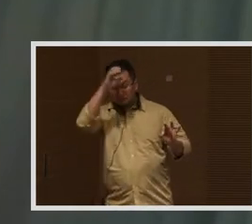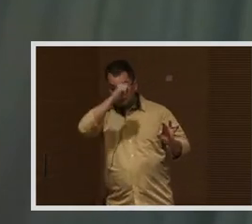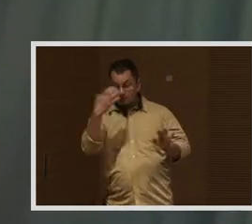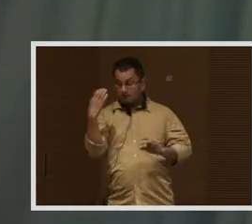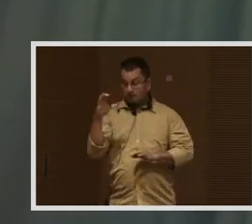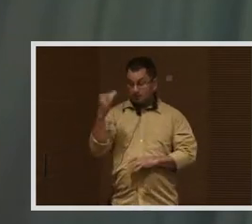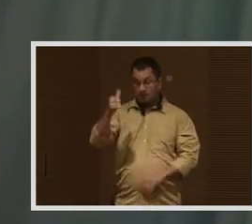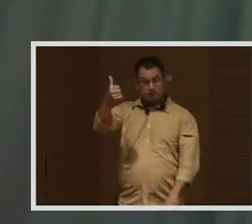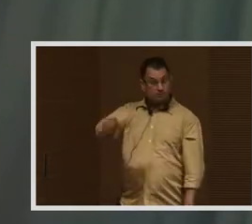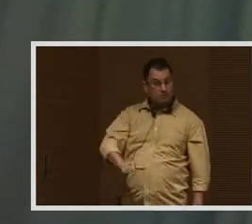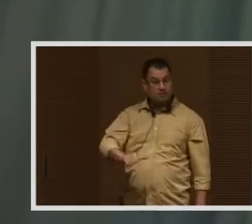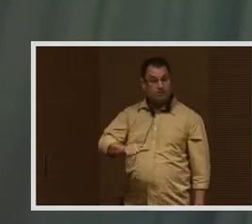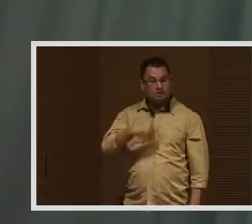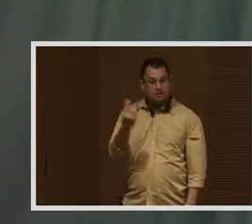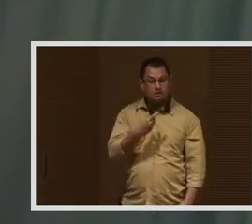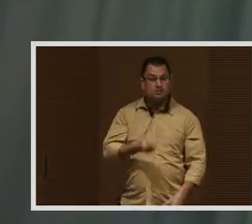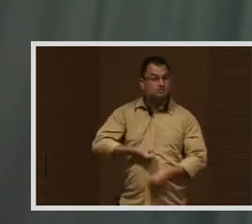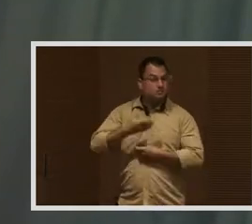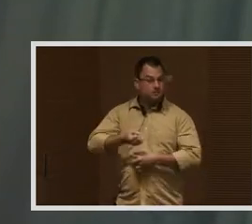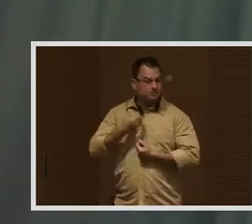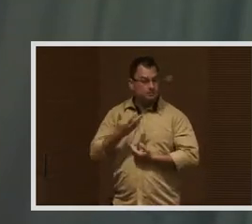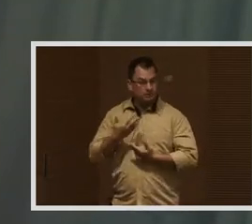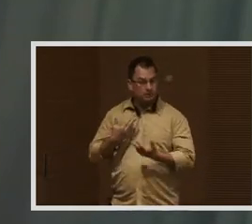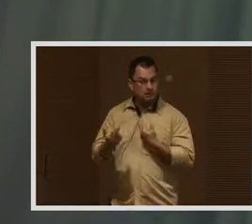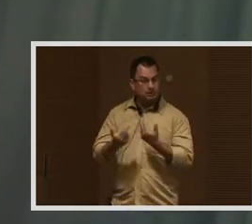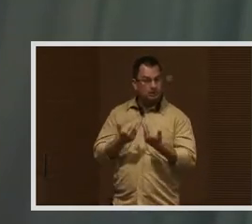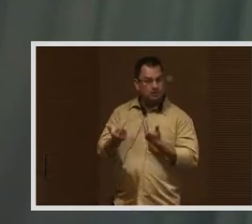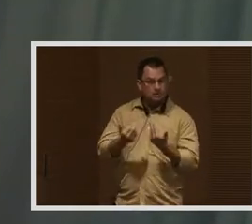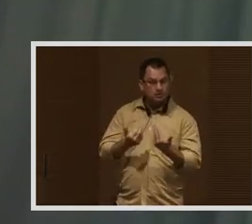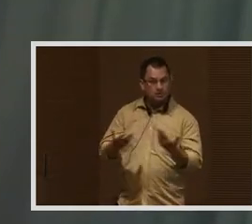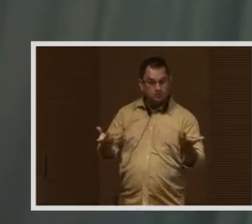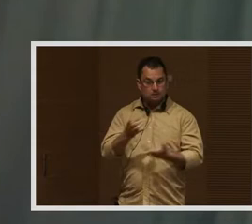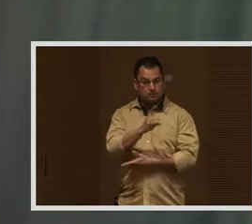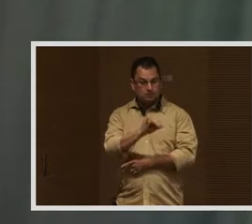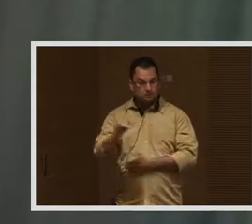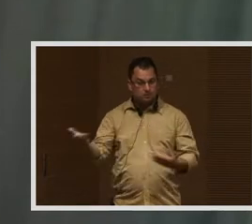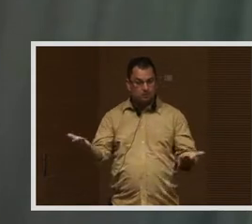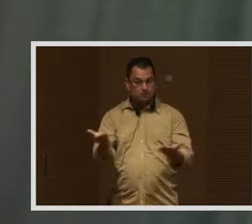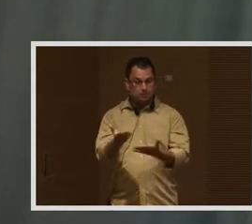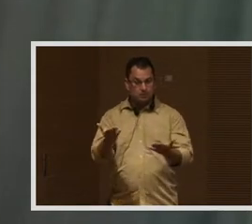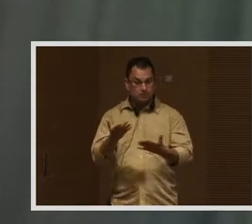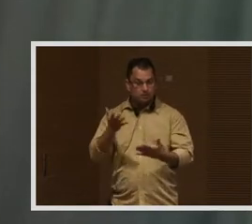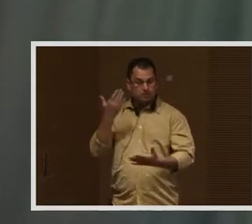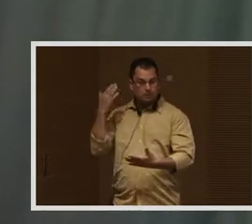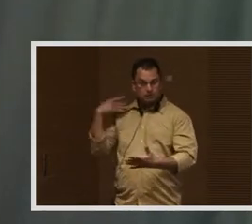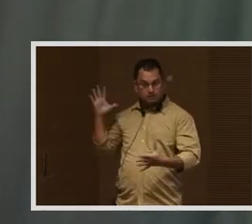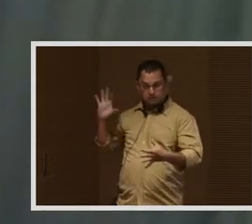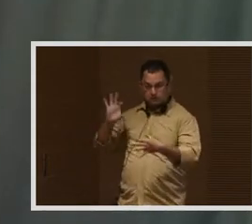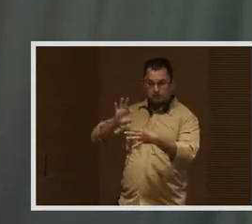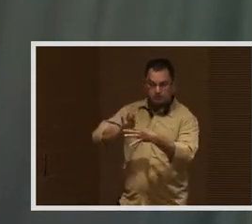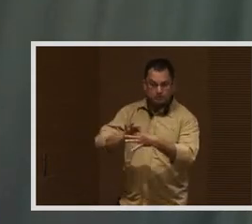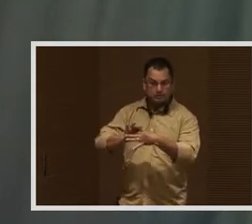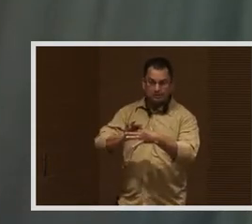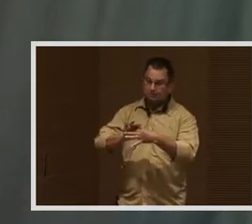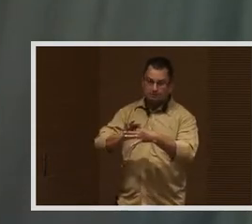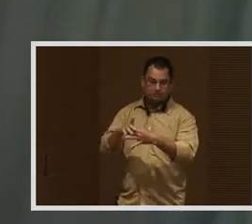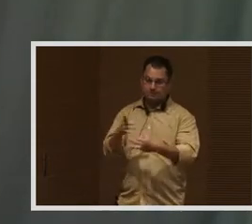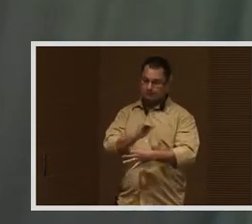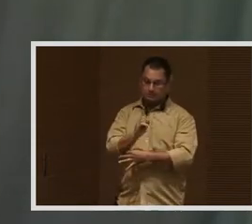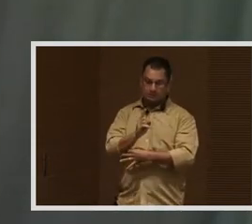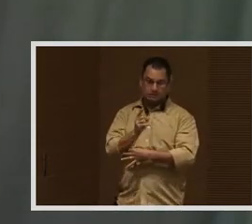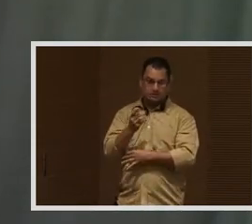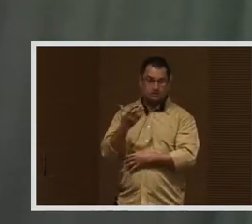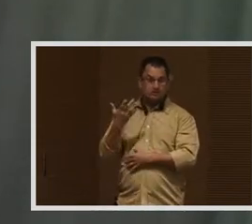produzir seria aquela que se relaciona com o presente, colando nele o passado. Nós não voltamos